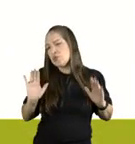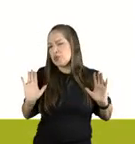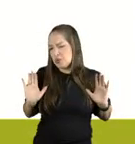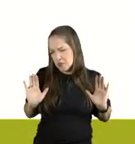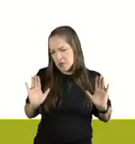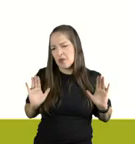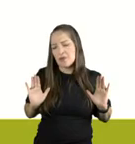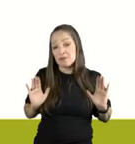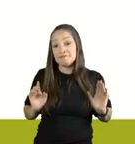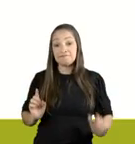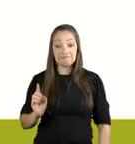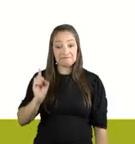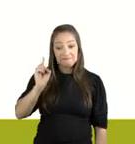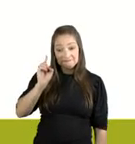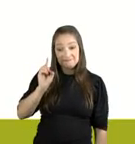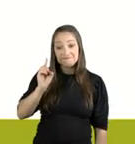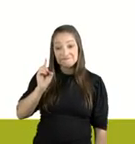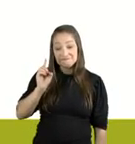Nessa daqui,